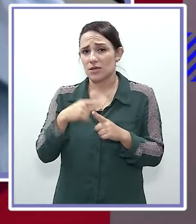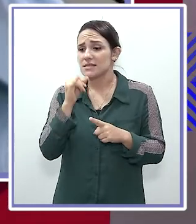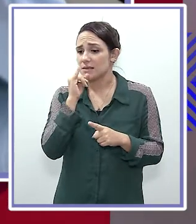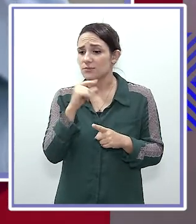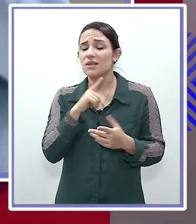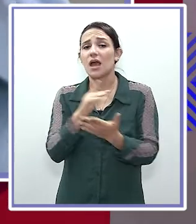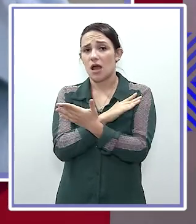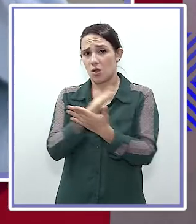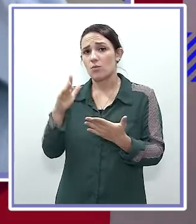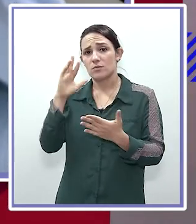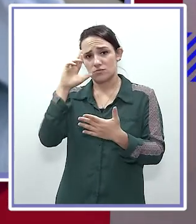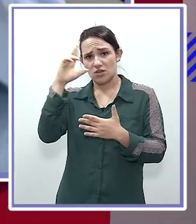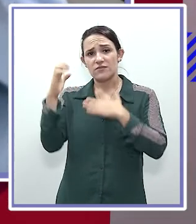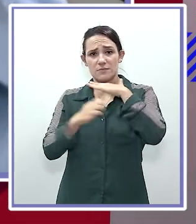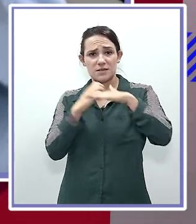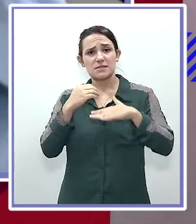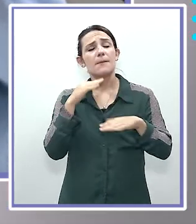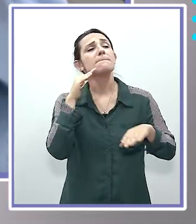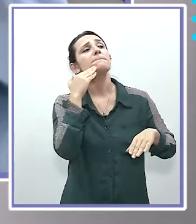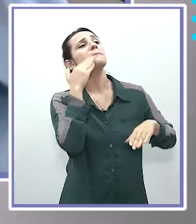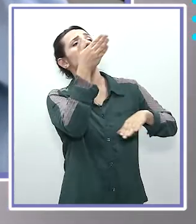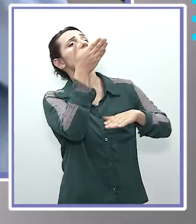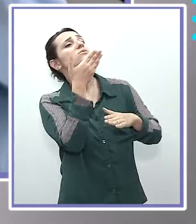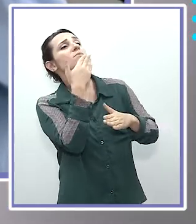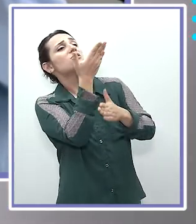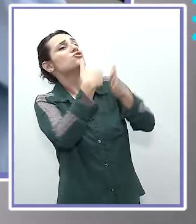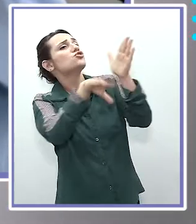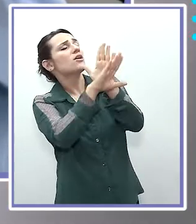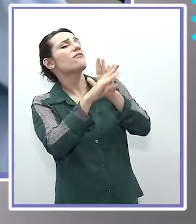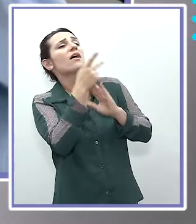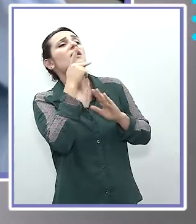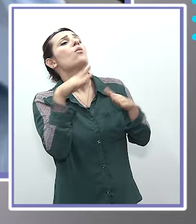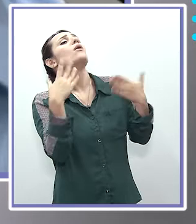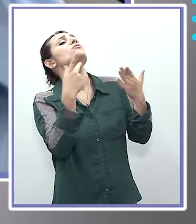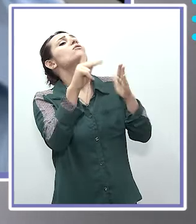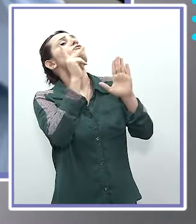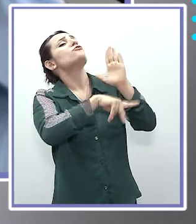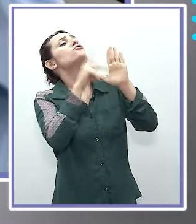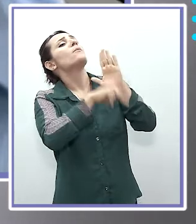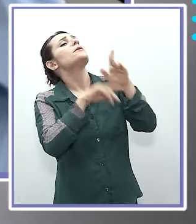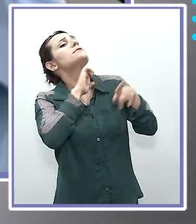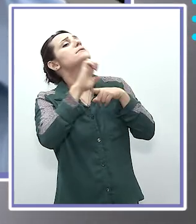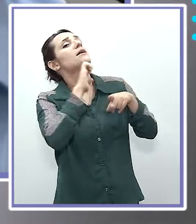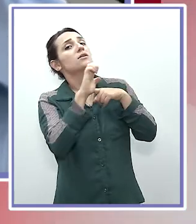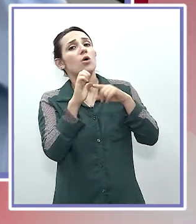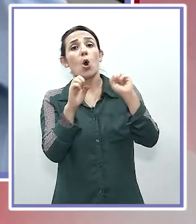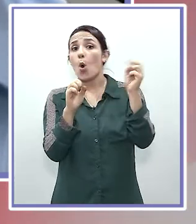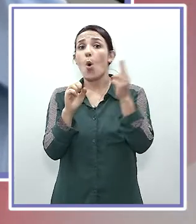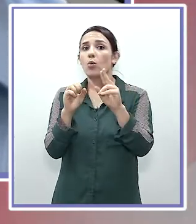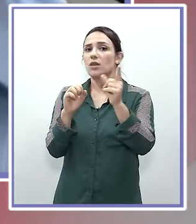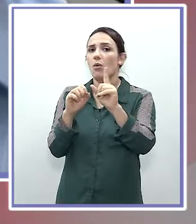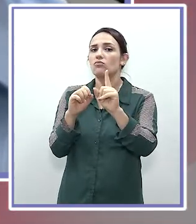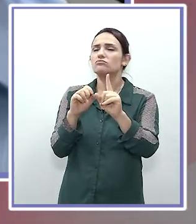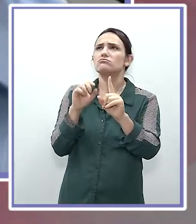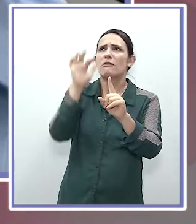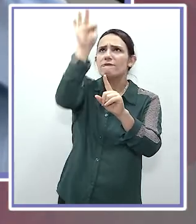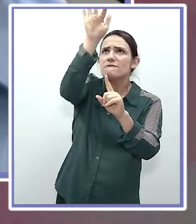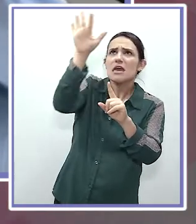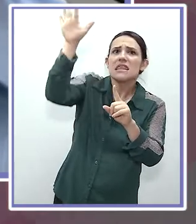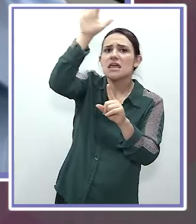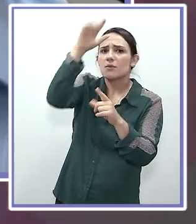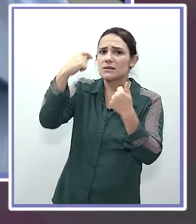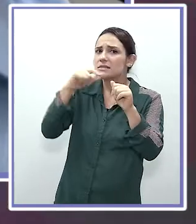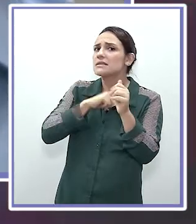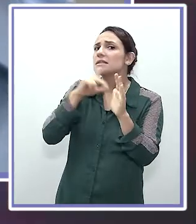é procurado por empresas privadas, ou é o governo federal na hora de fazer um planejamento macro por meio da Eletrobras, por